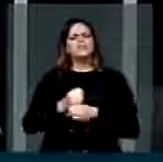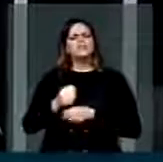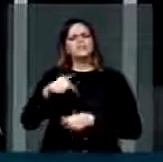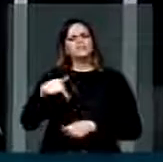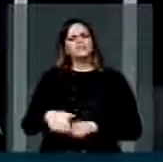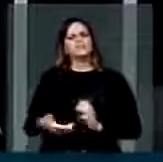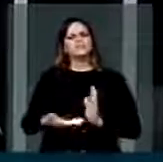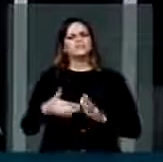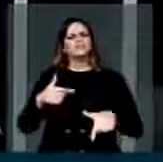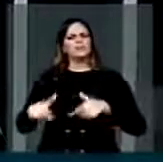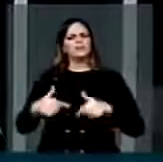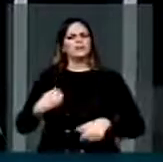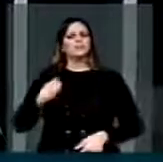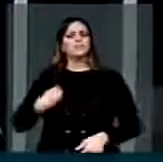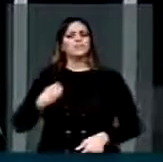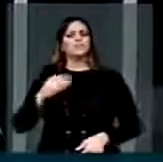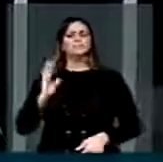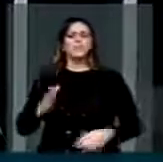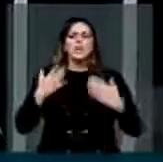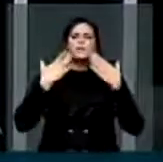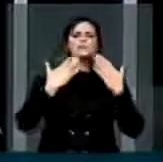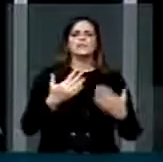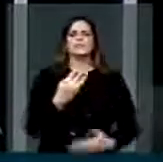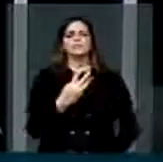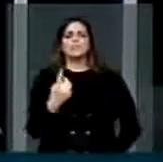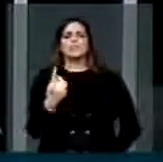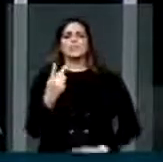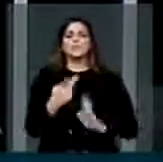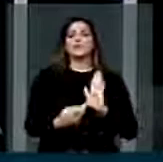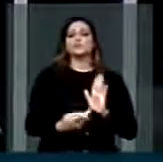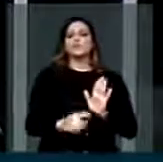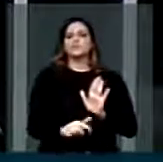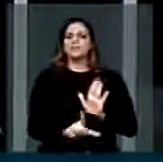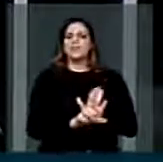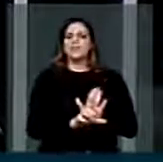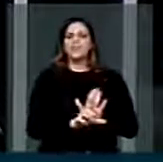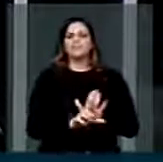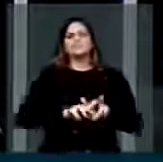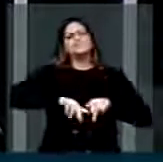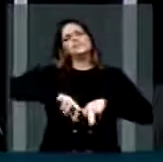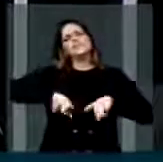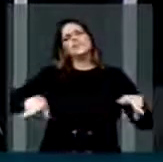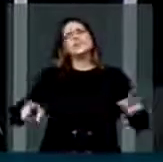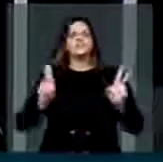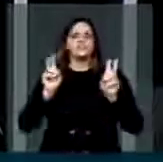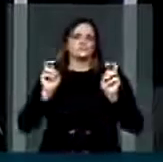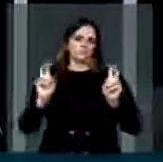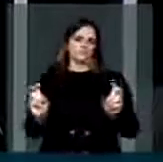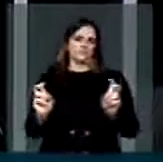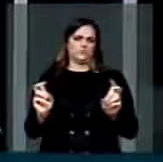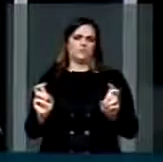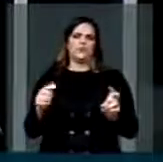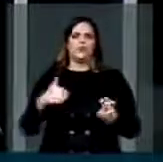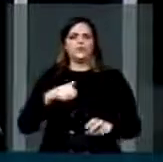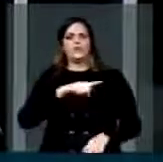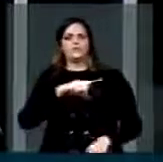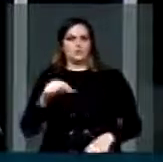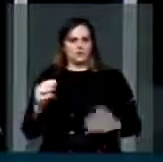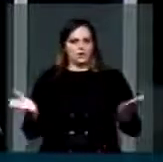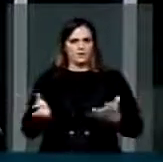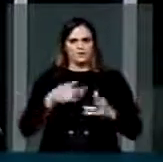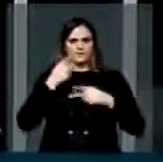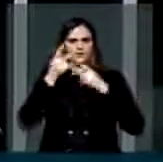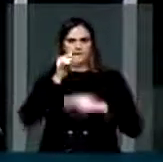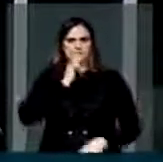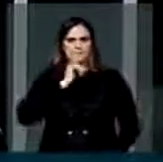aqui, apresentei 31 projetos de leis sobre os mais variados assuntos. Eu destaco aqui, senhor